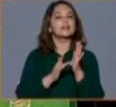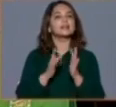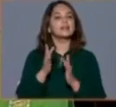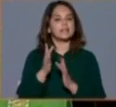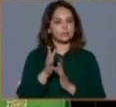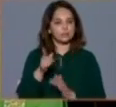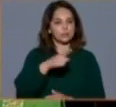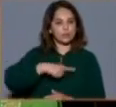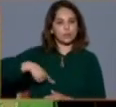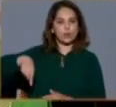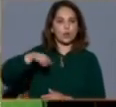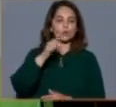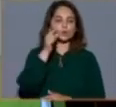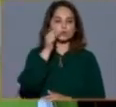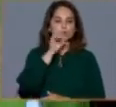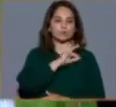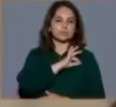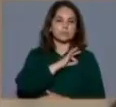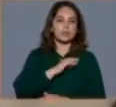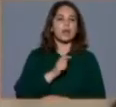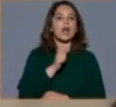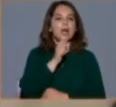nosso Senhor. Amém.